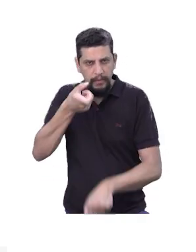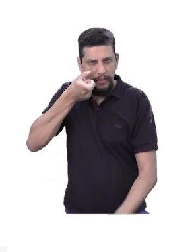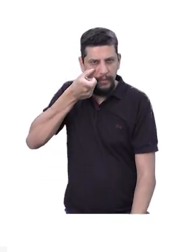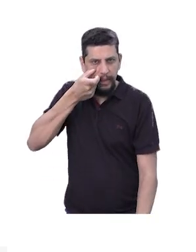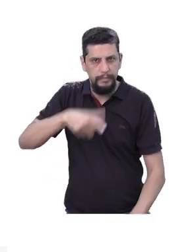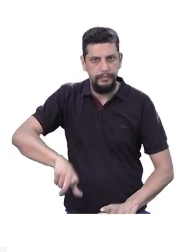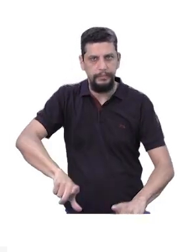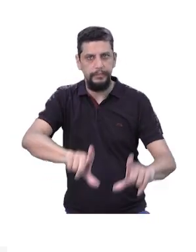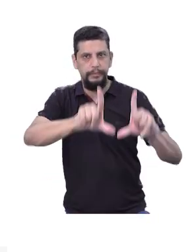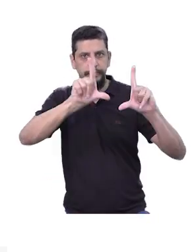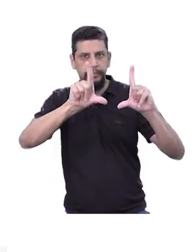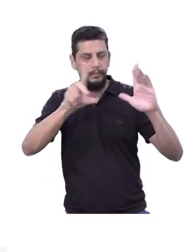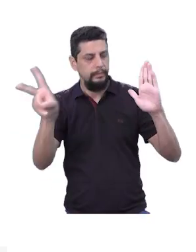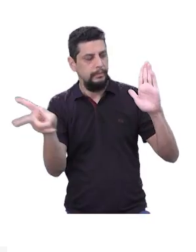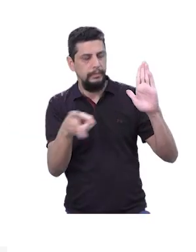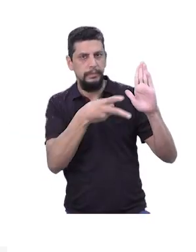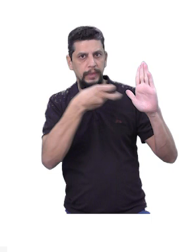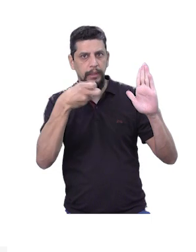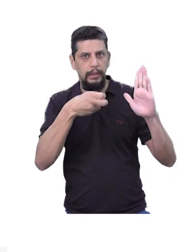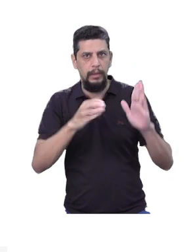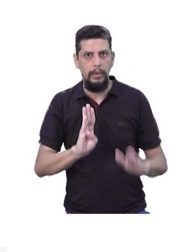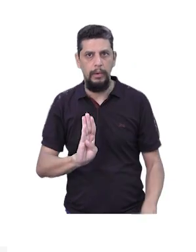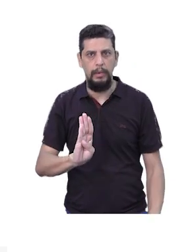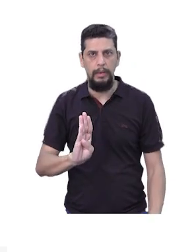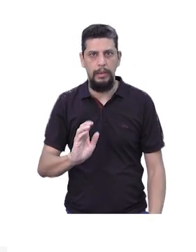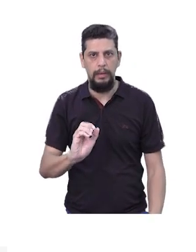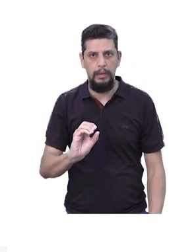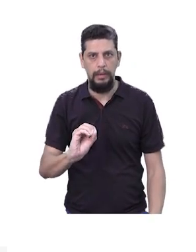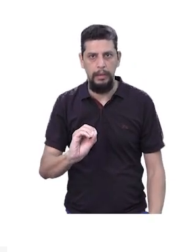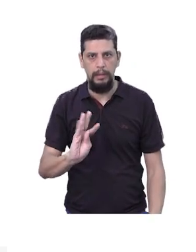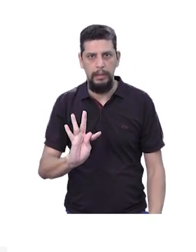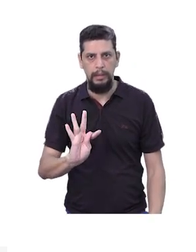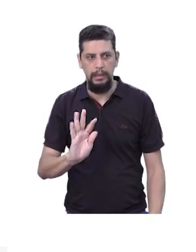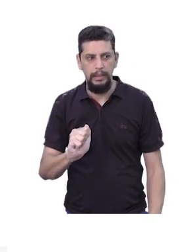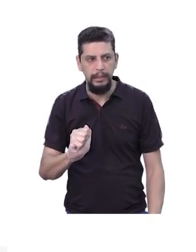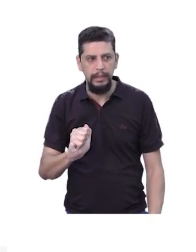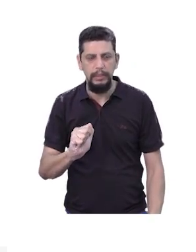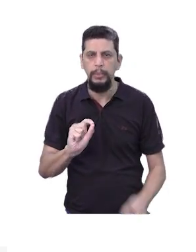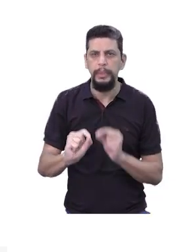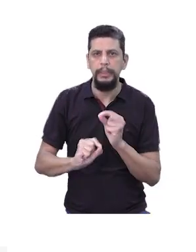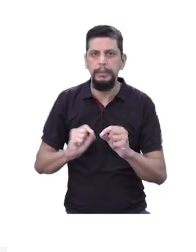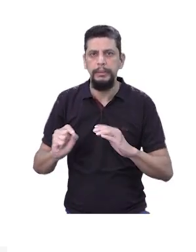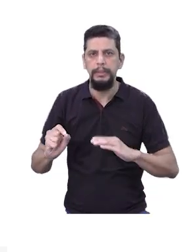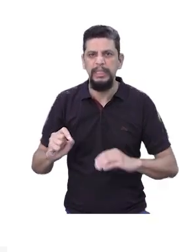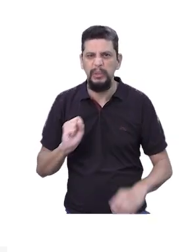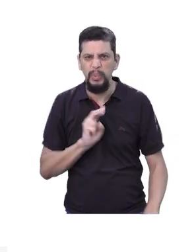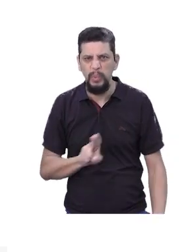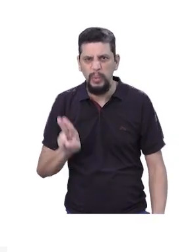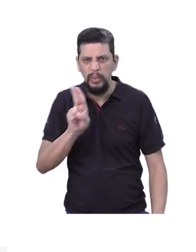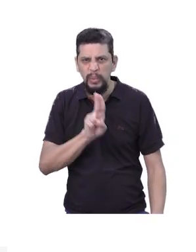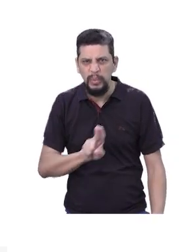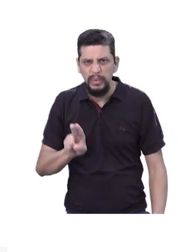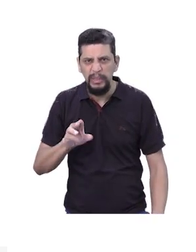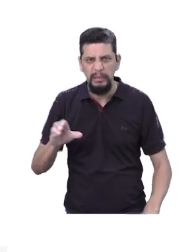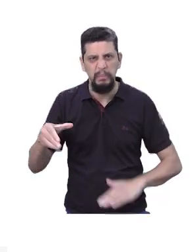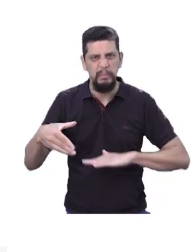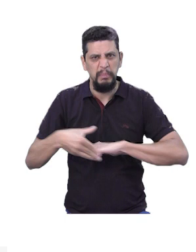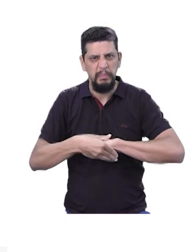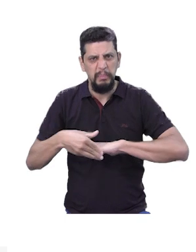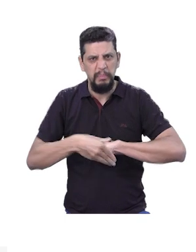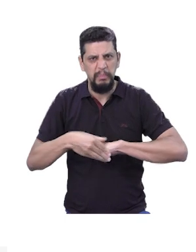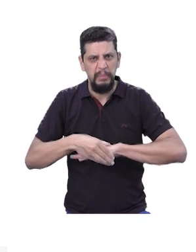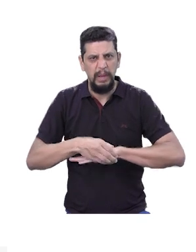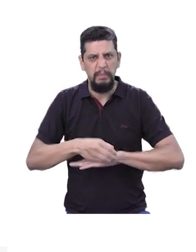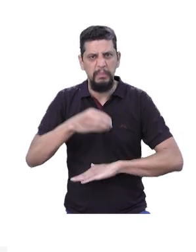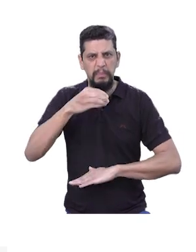Vamos ver? De olho lá na tela. Vamos. Olha, uma bota. O que será que tem a ver com bota? Ele usa bota? Será?